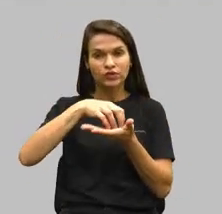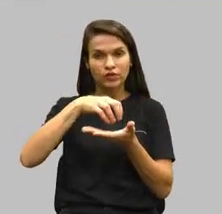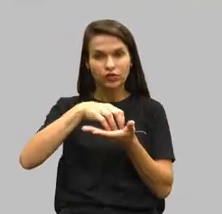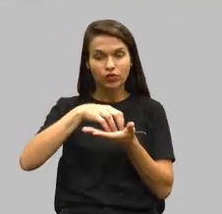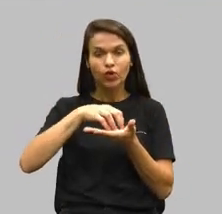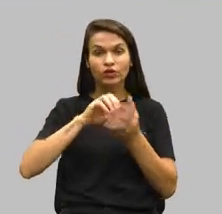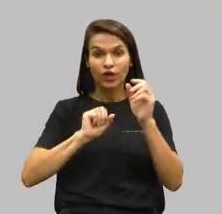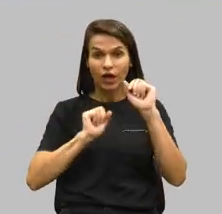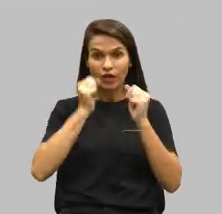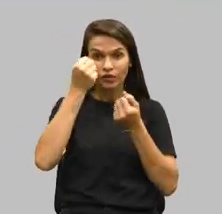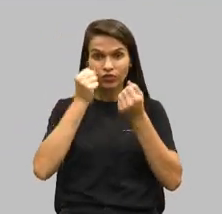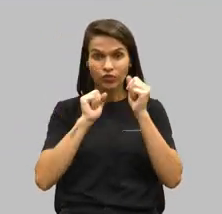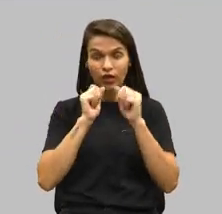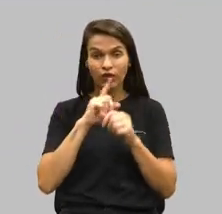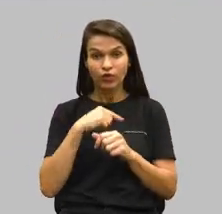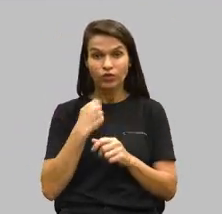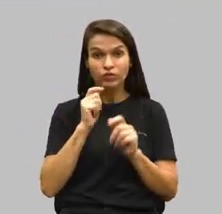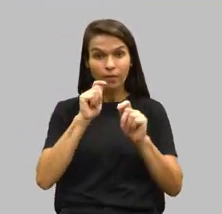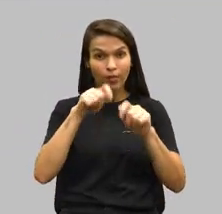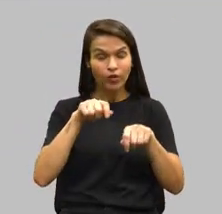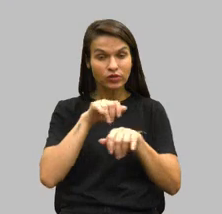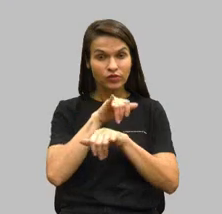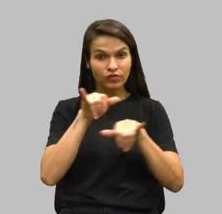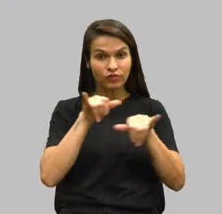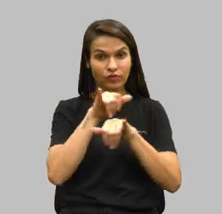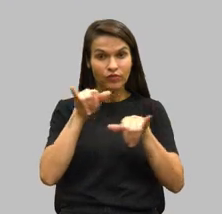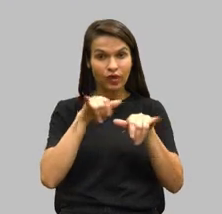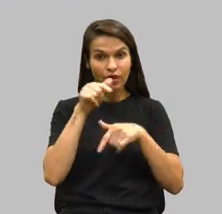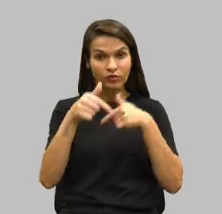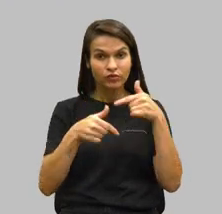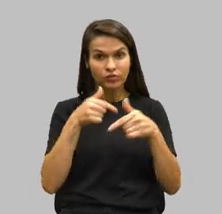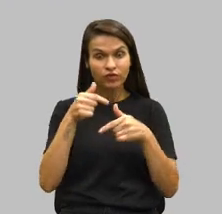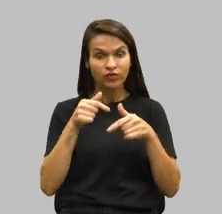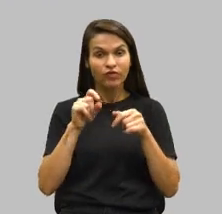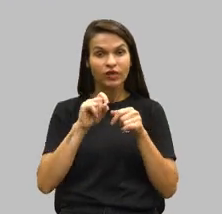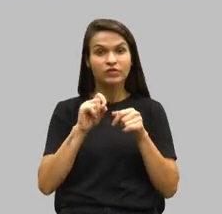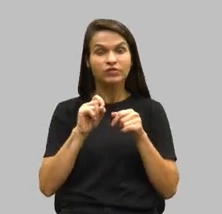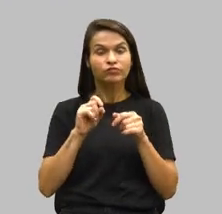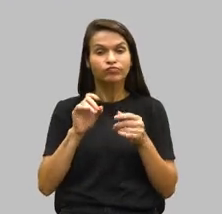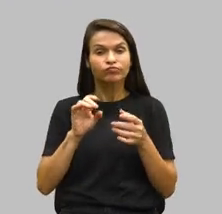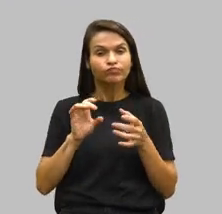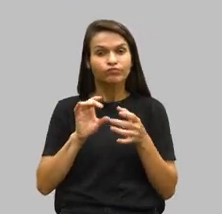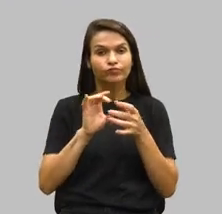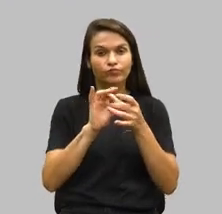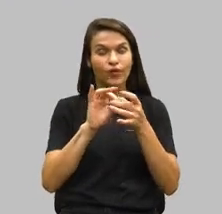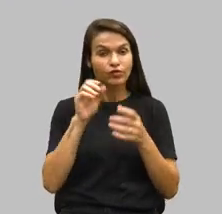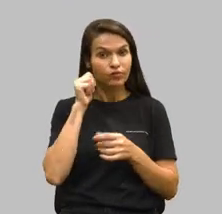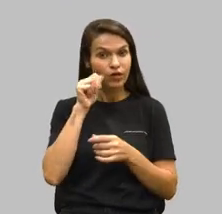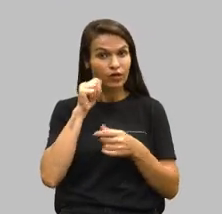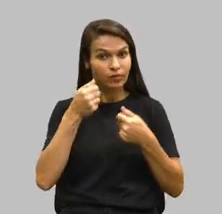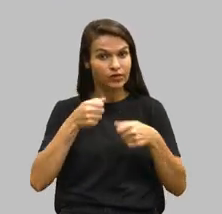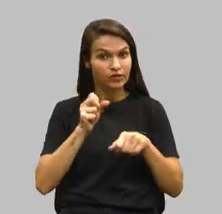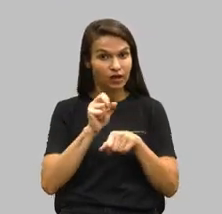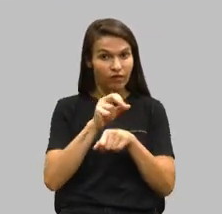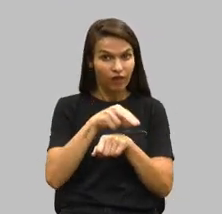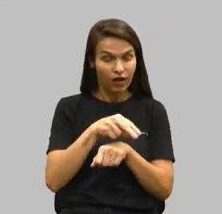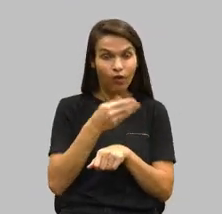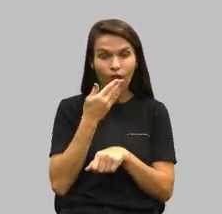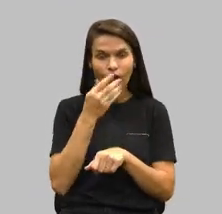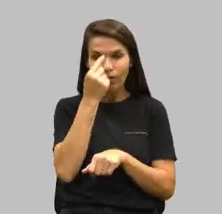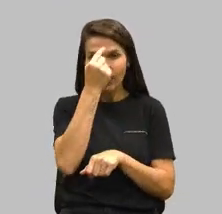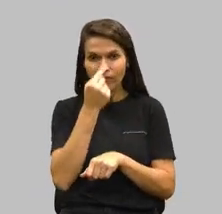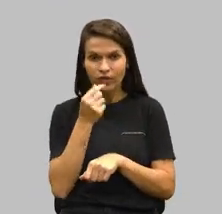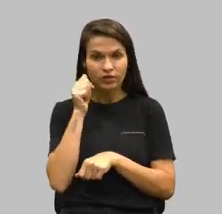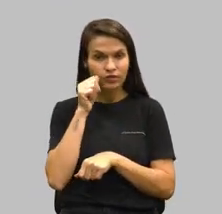indústria para que a gente possa divulgar ações e fazer exatamente um match entre as mulheres que estão precisando da vaga Qual é o perfil